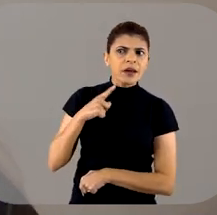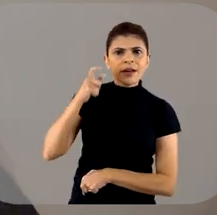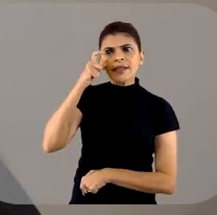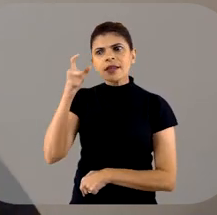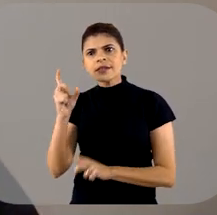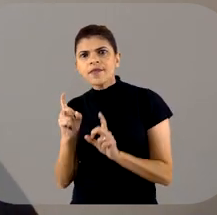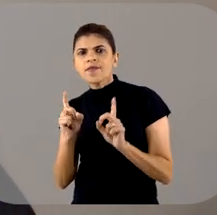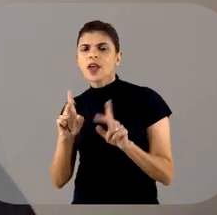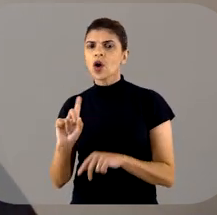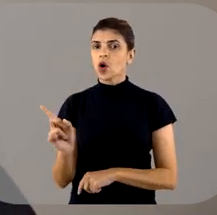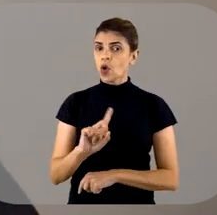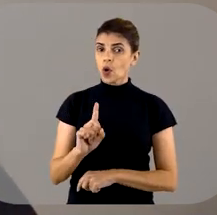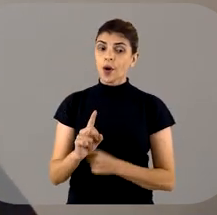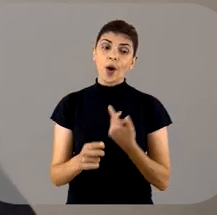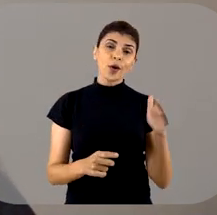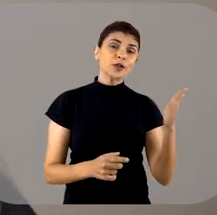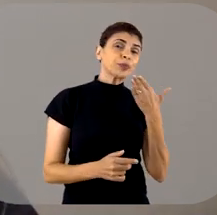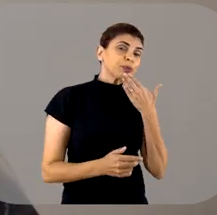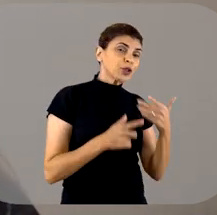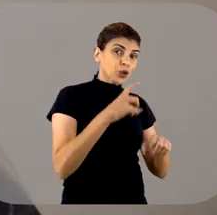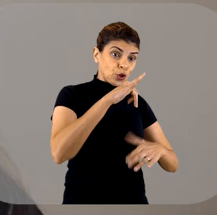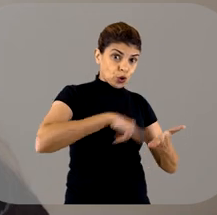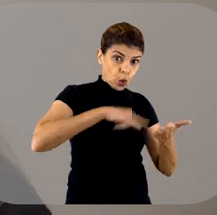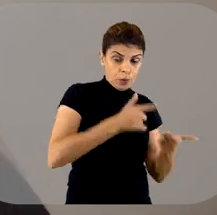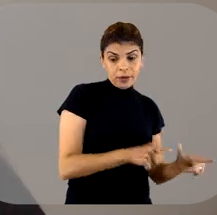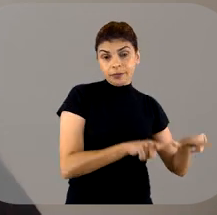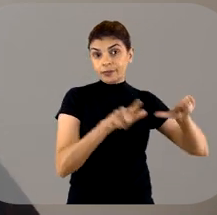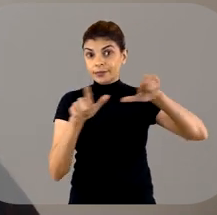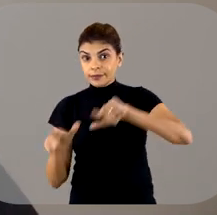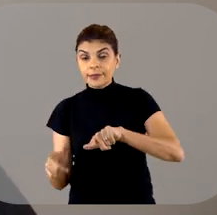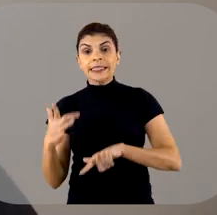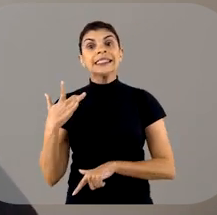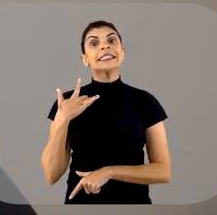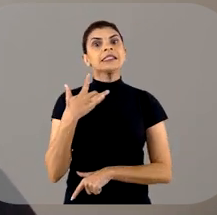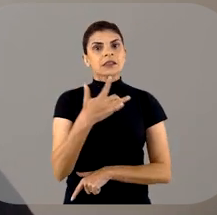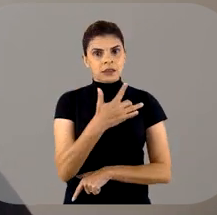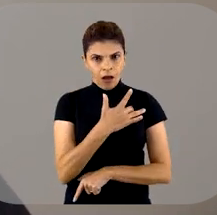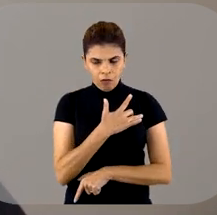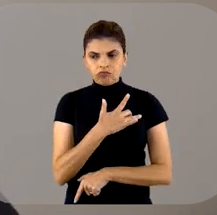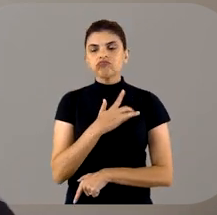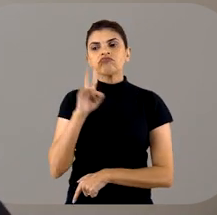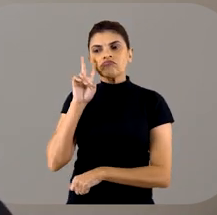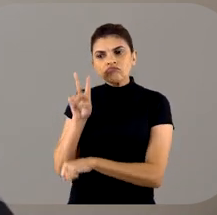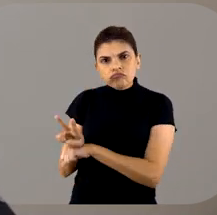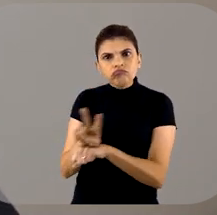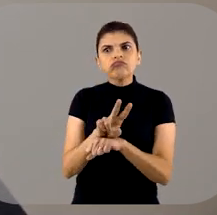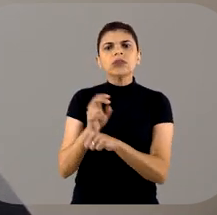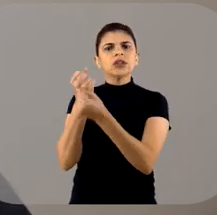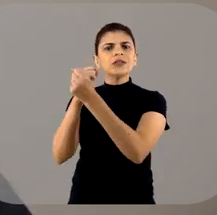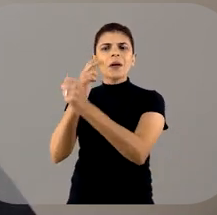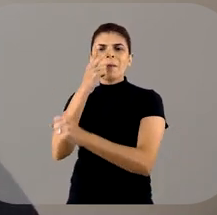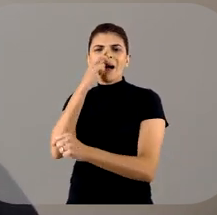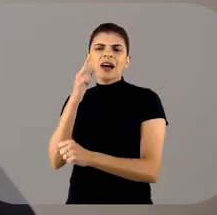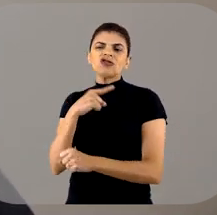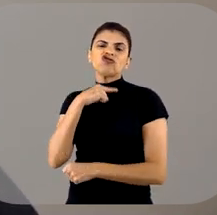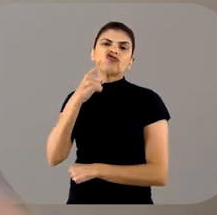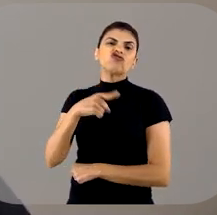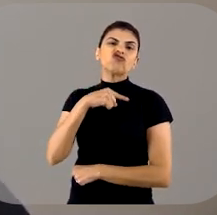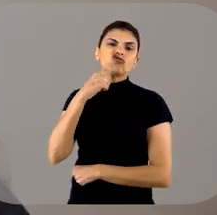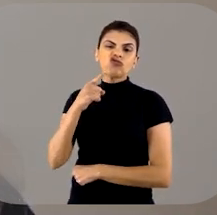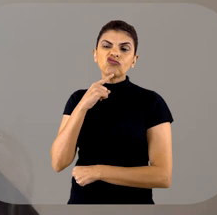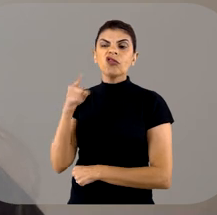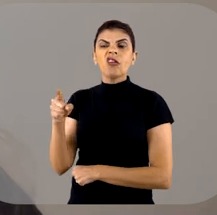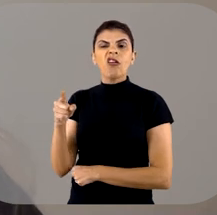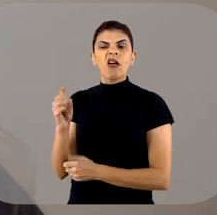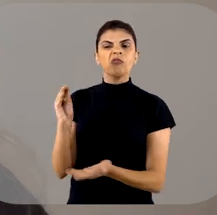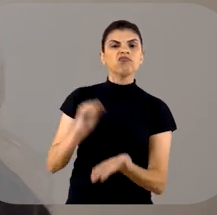não. E no caso dos pedidos de alforria também, algumas vezes a saúde era mobilizada por esses escravizados como argumento